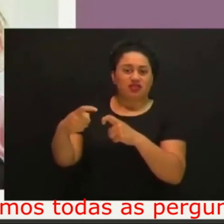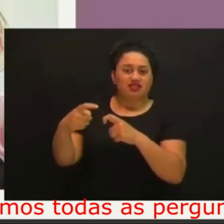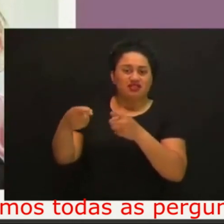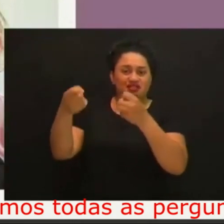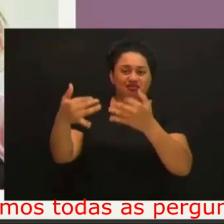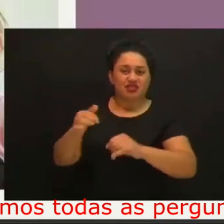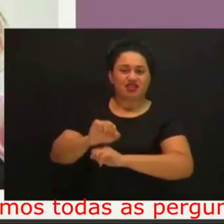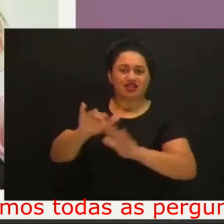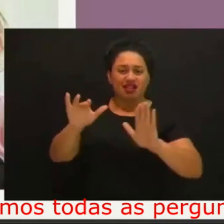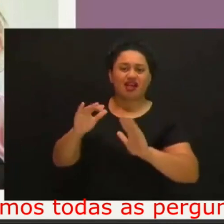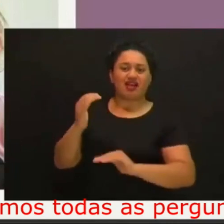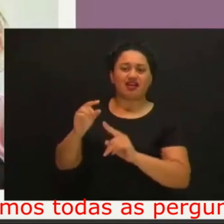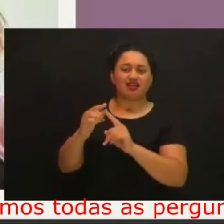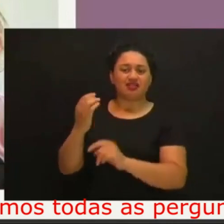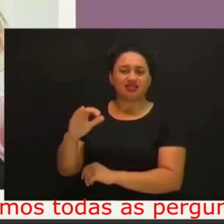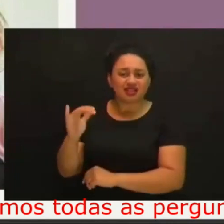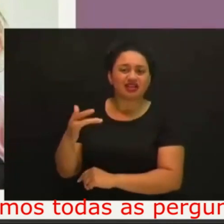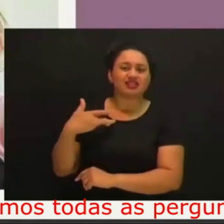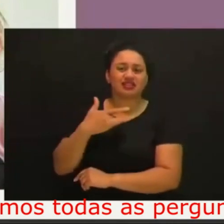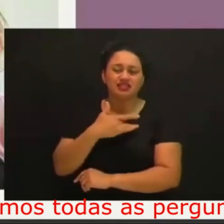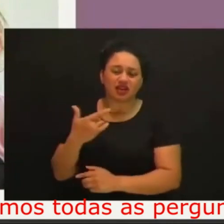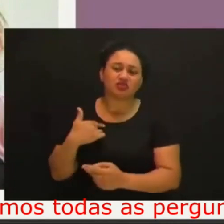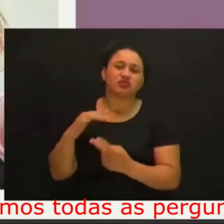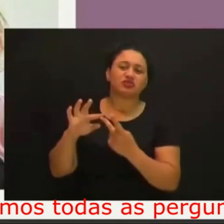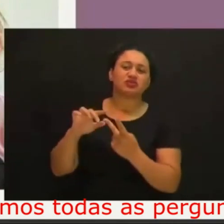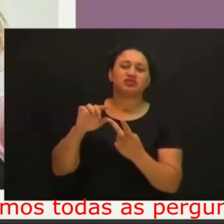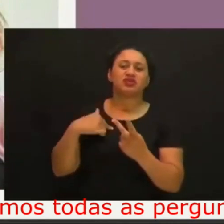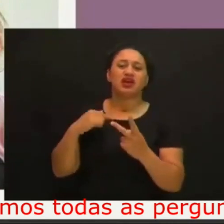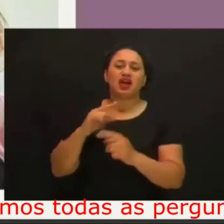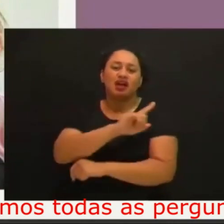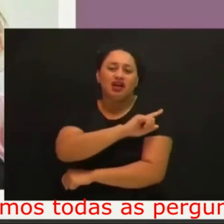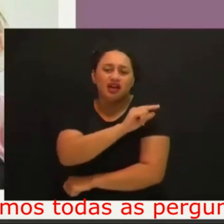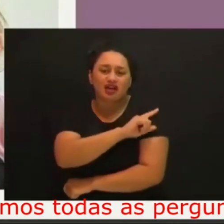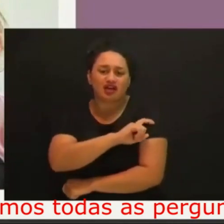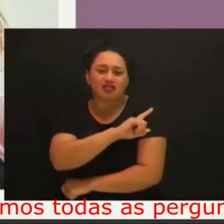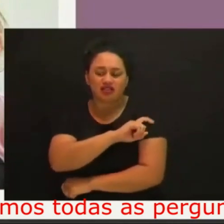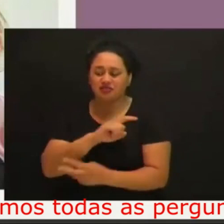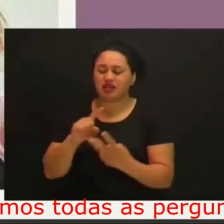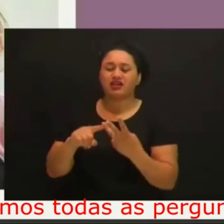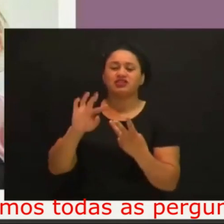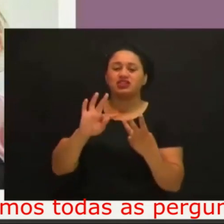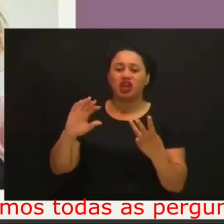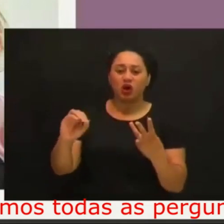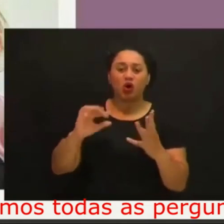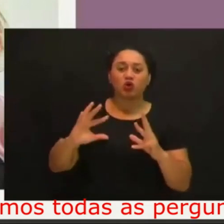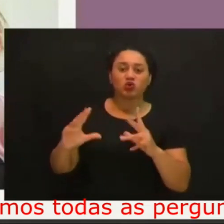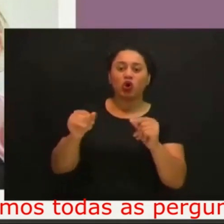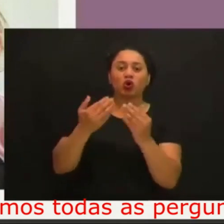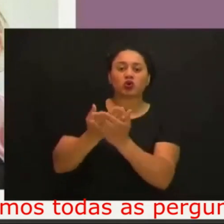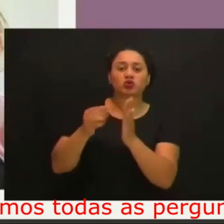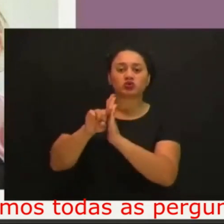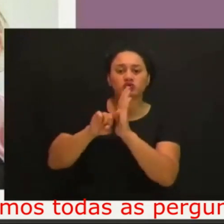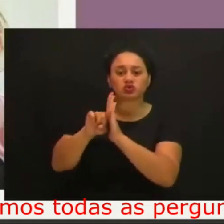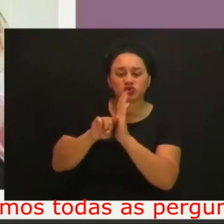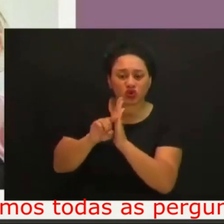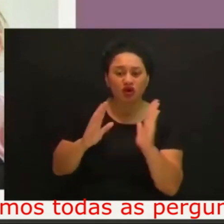da saúde, a enfermagem, a terapia ocupacional, todas as ciências, né, a psicologia, todo mundo que estuda esta fase, isso é